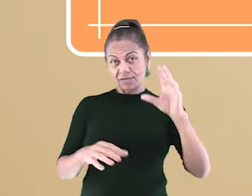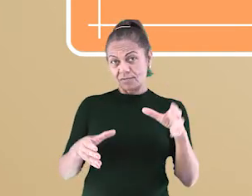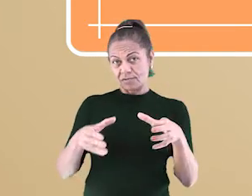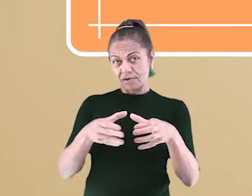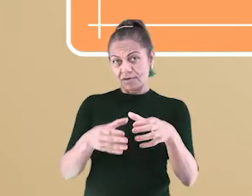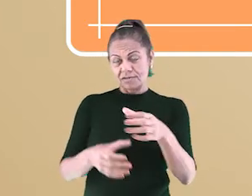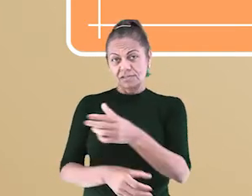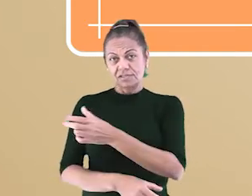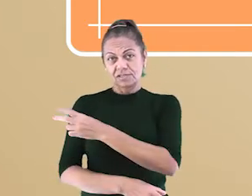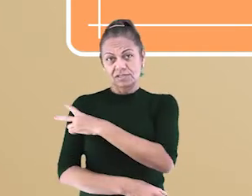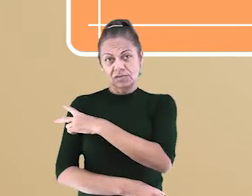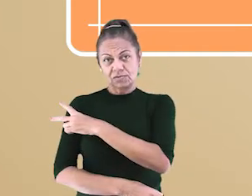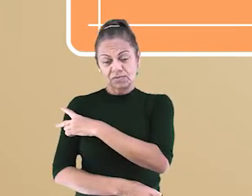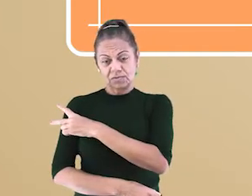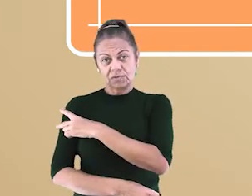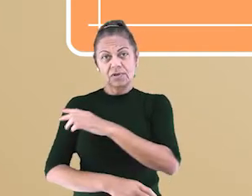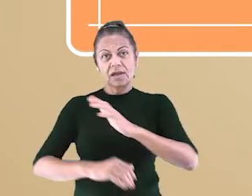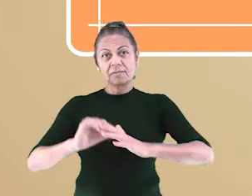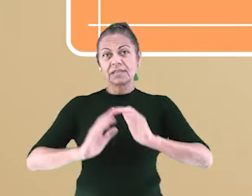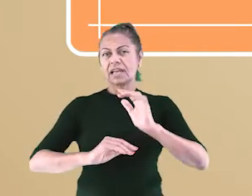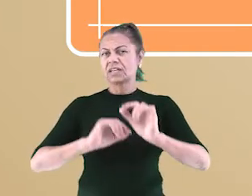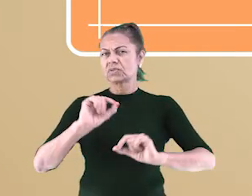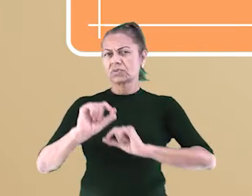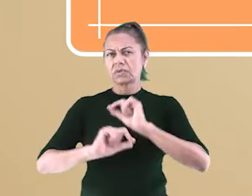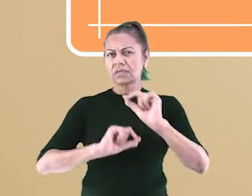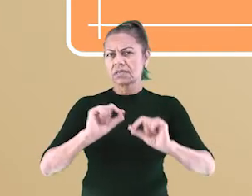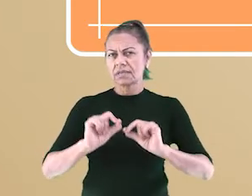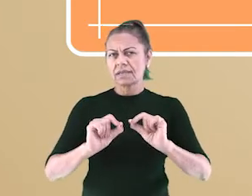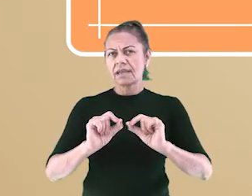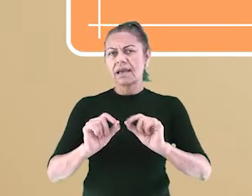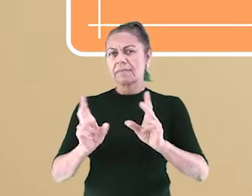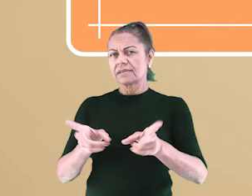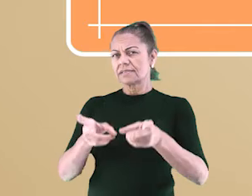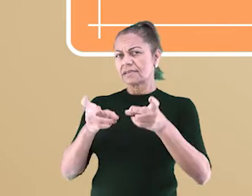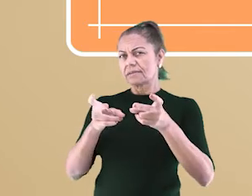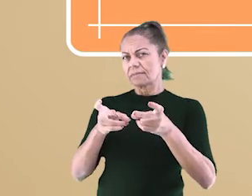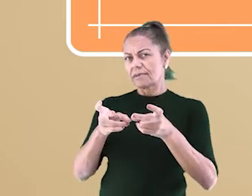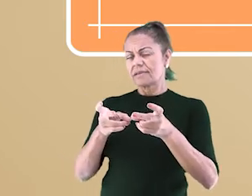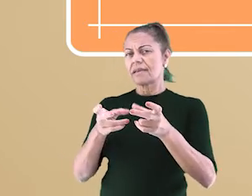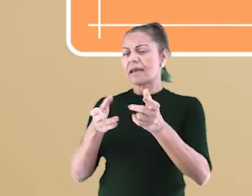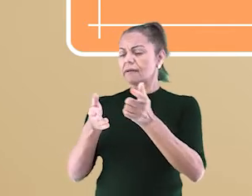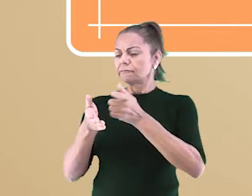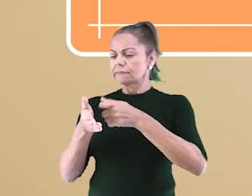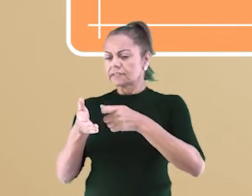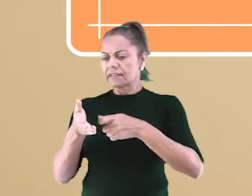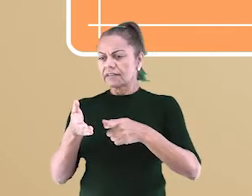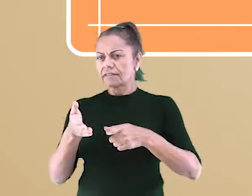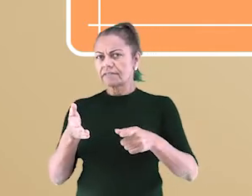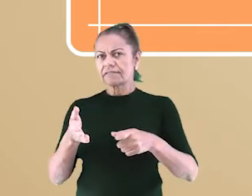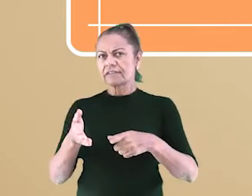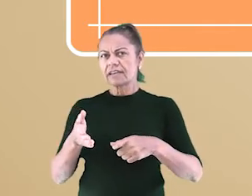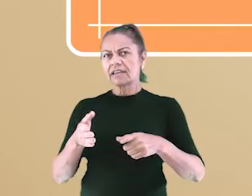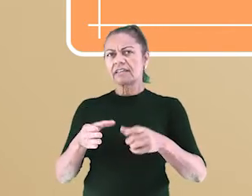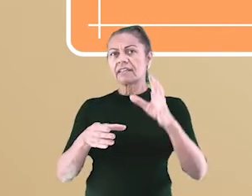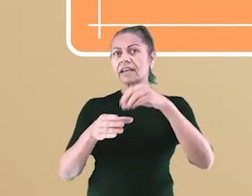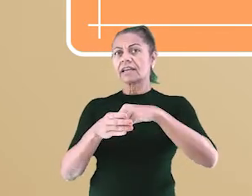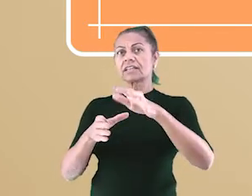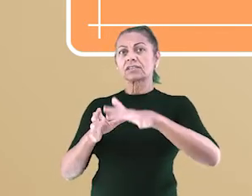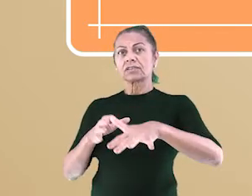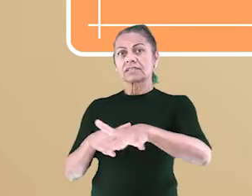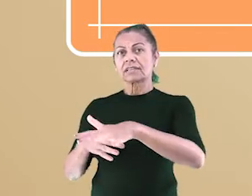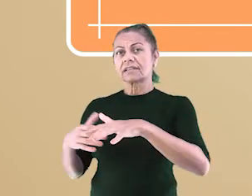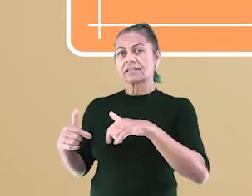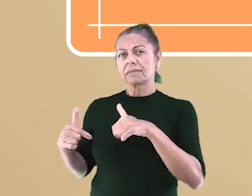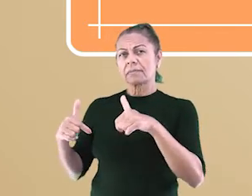ano. As habilidades trabalhadas hoje será identificar e descrever práticas e papéis sociais que as